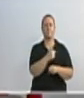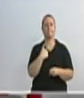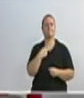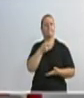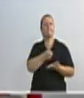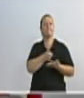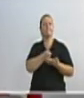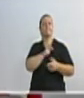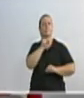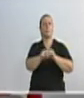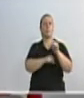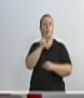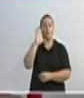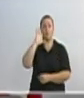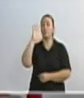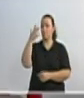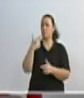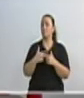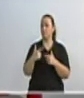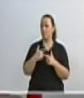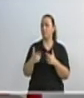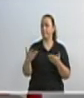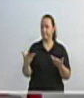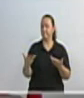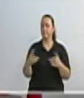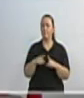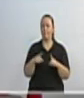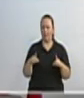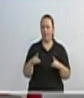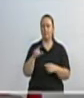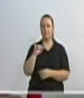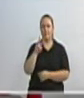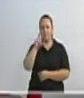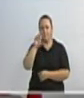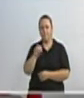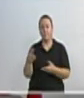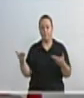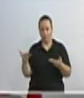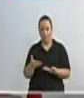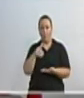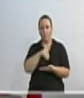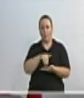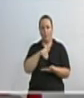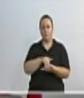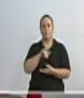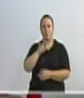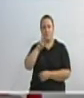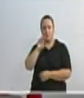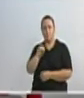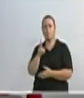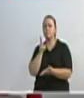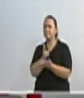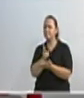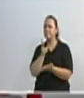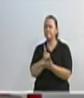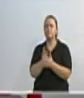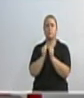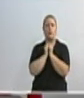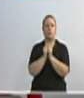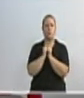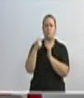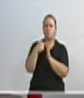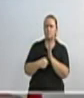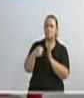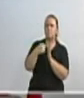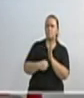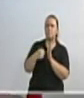tentar solucionar essa situação, falar que o Ivo, né, hoje o secretário Ivo, sempre esteve à disposição e sempre lutou para que a gente pudesse fazer